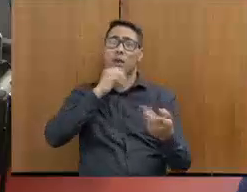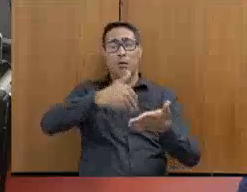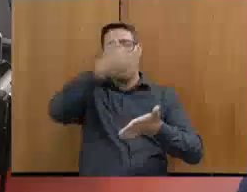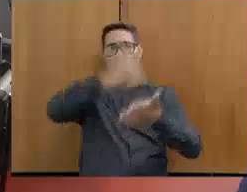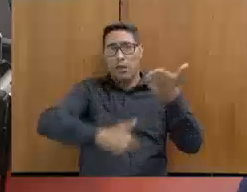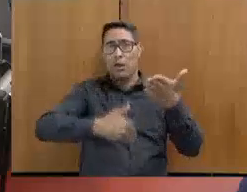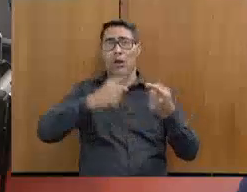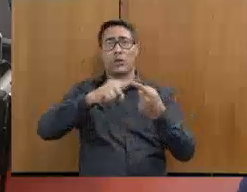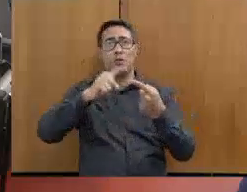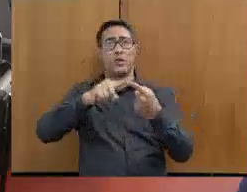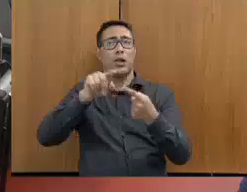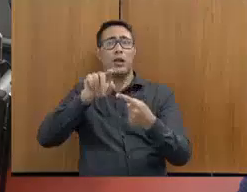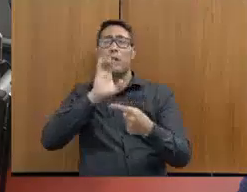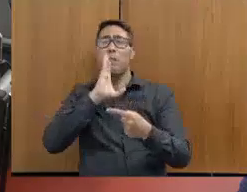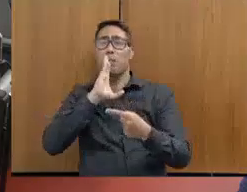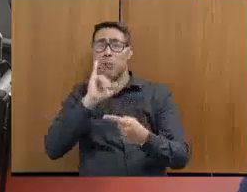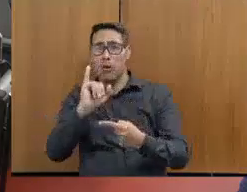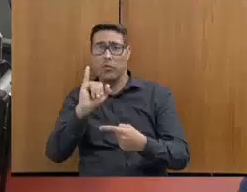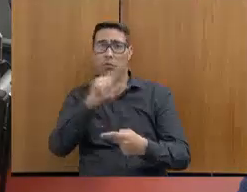então